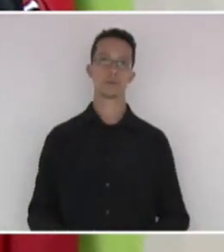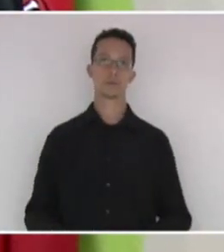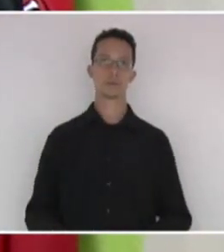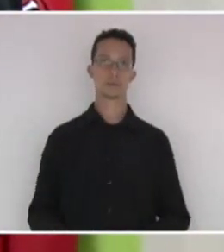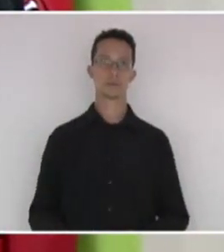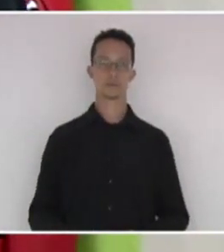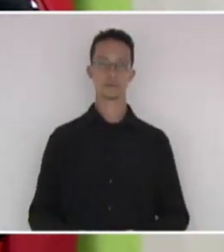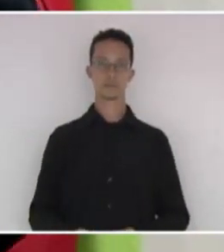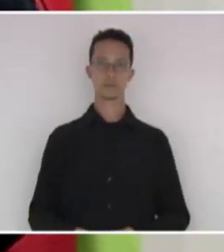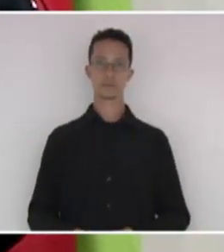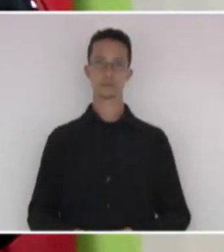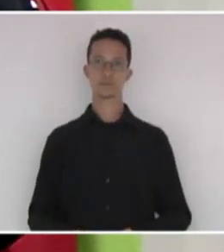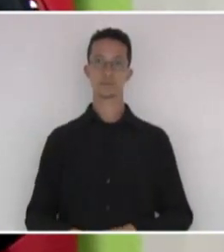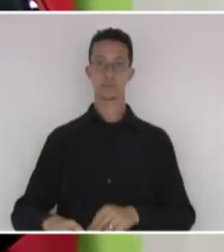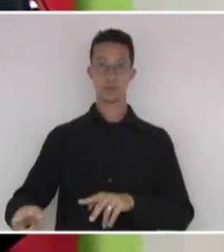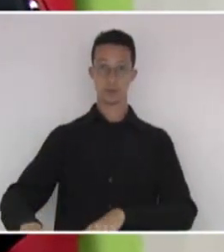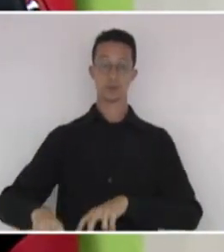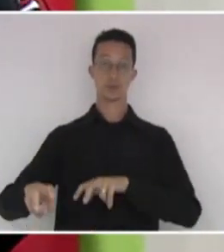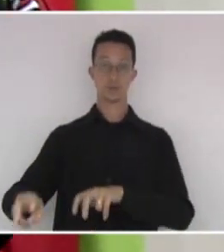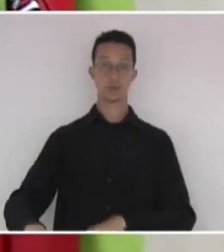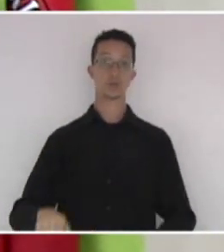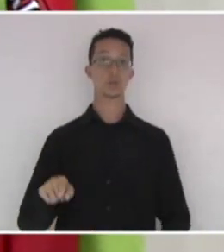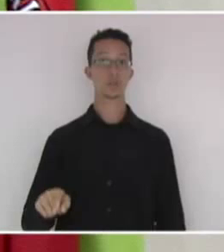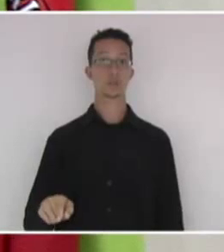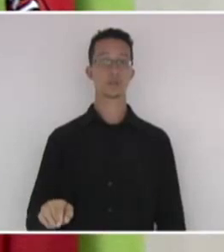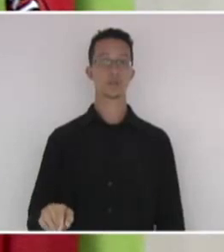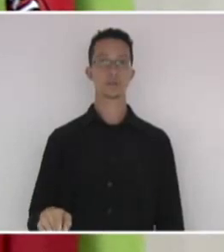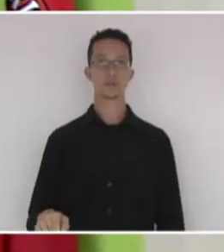os mesmos que certamente